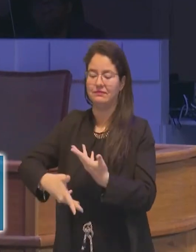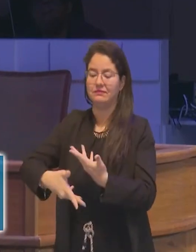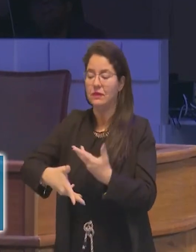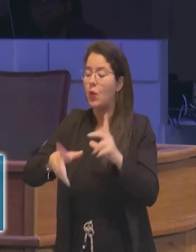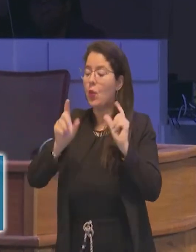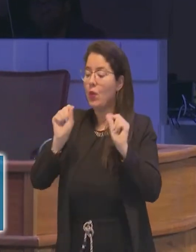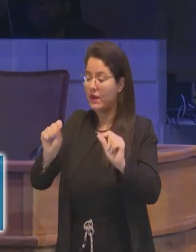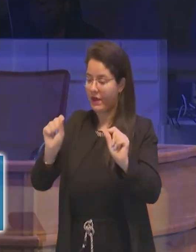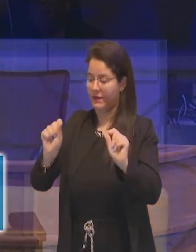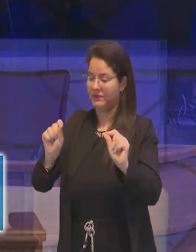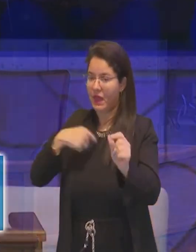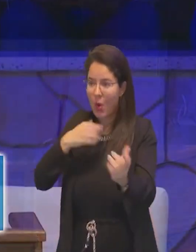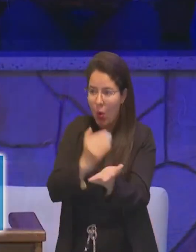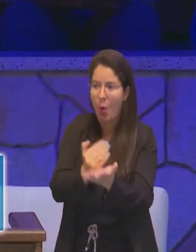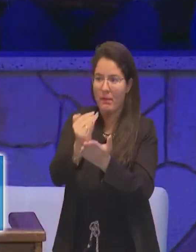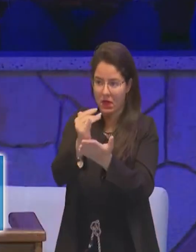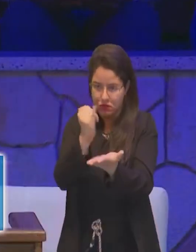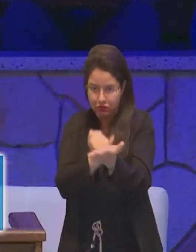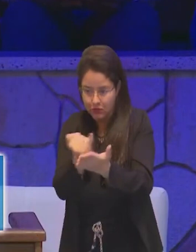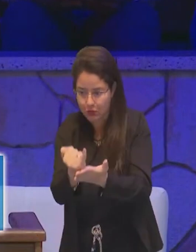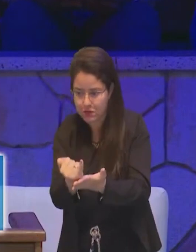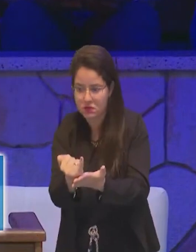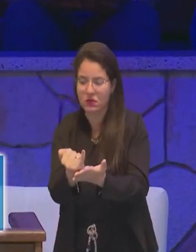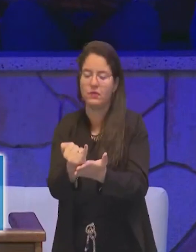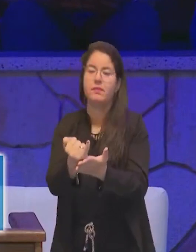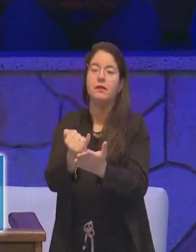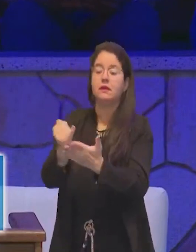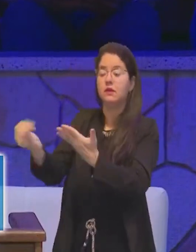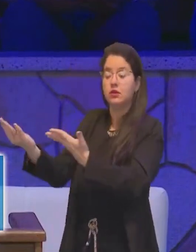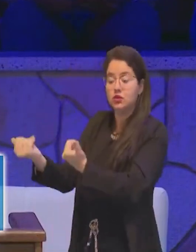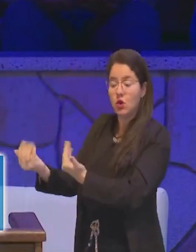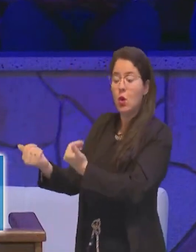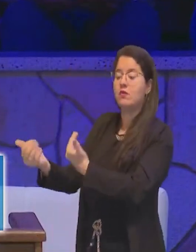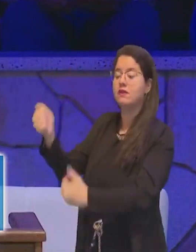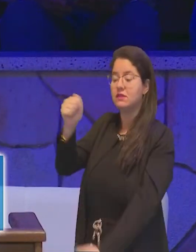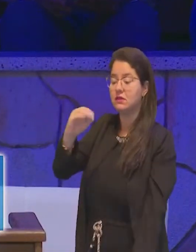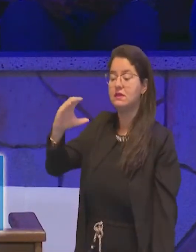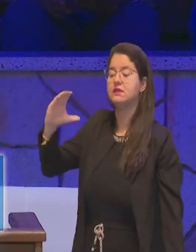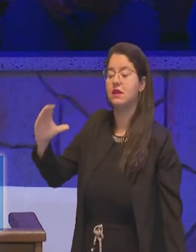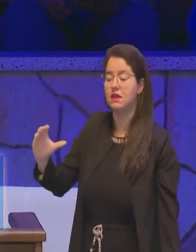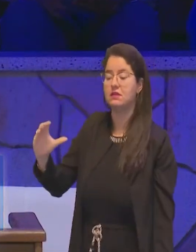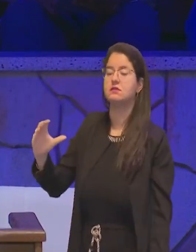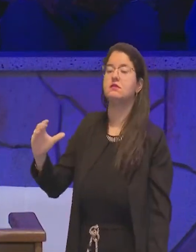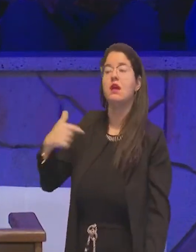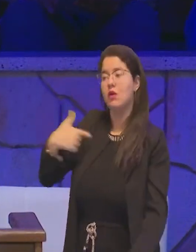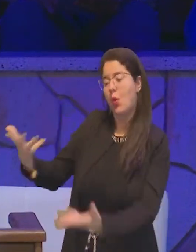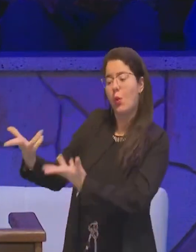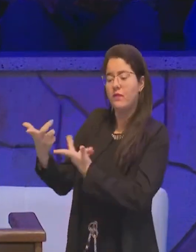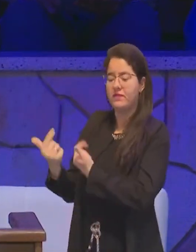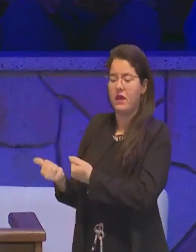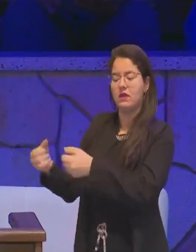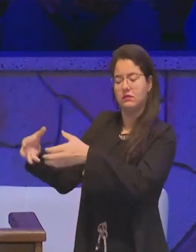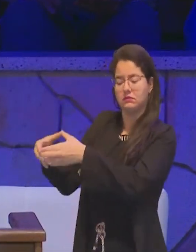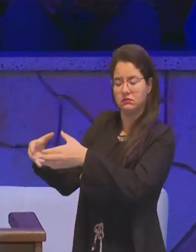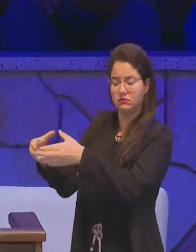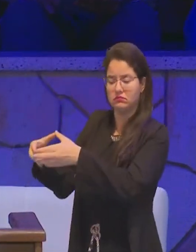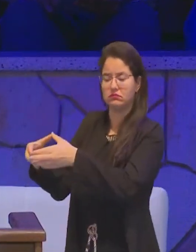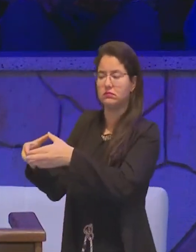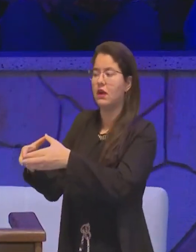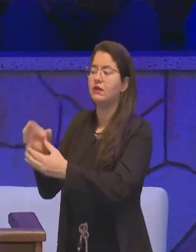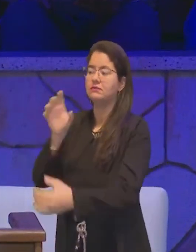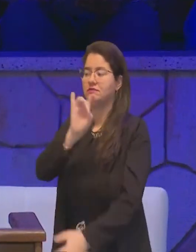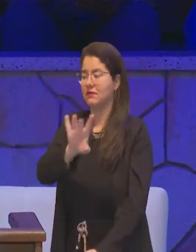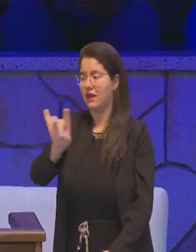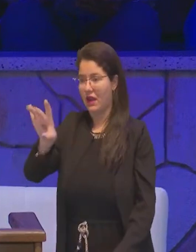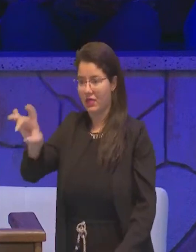que eu farei a introdução e jovens e os adolescentes que eu convidei farão cada um